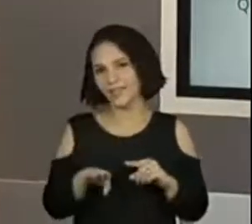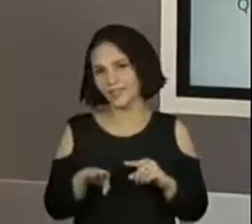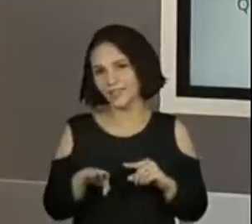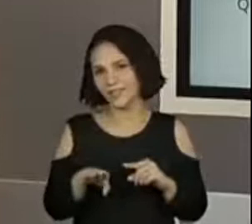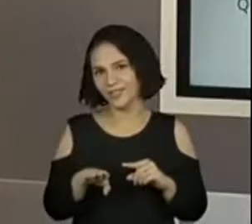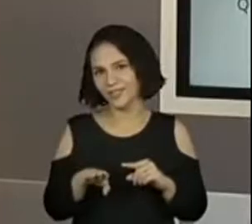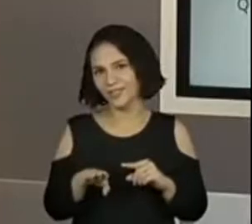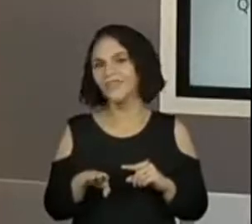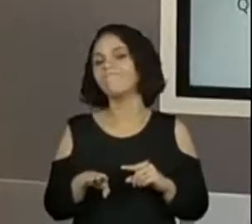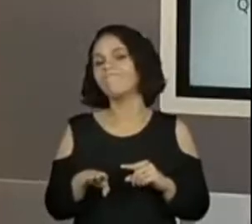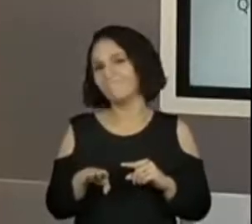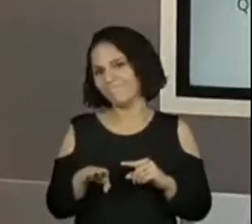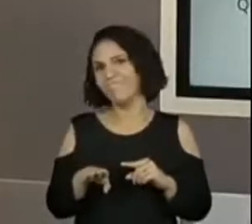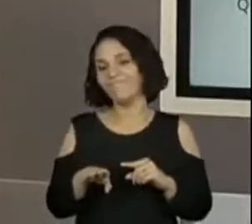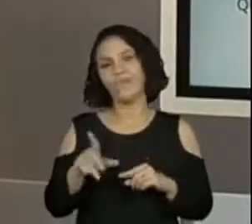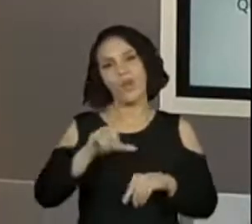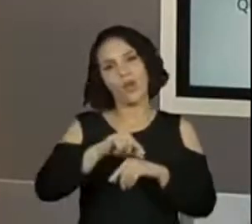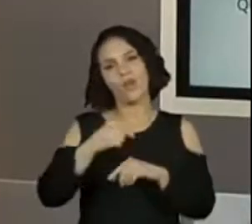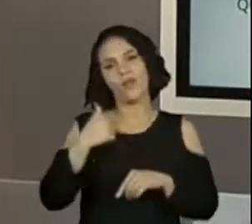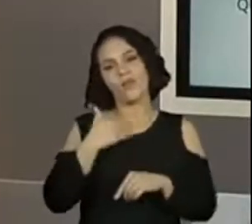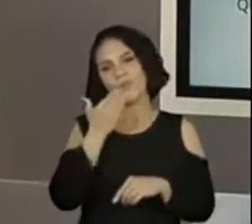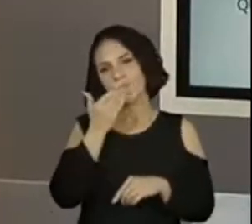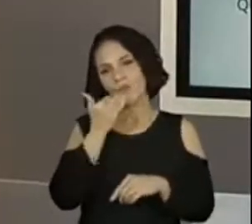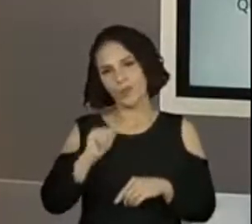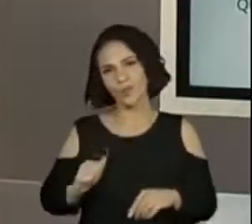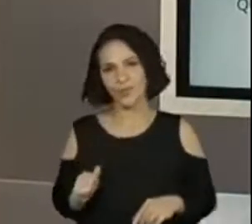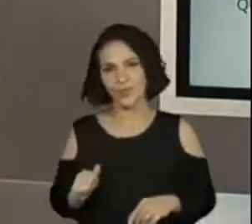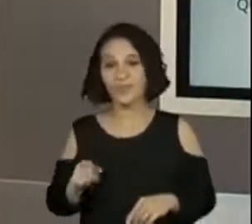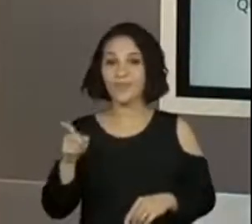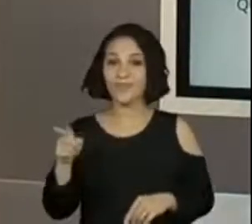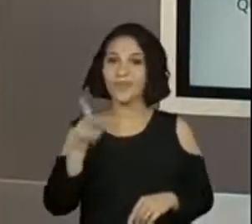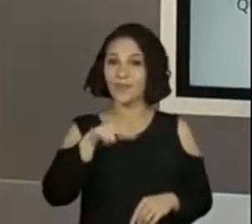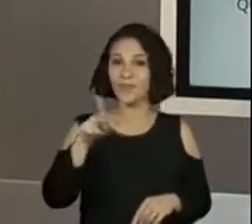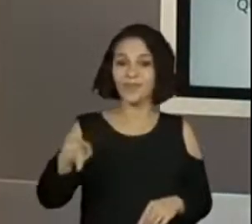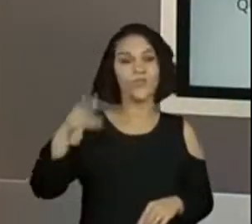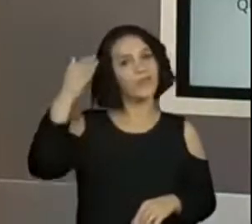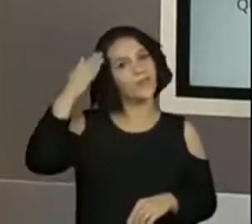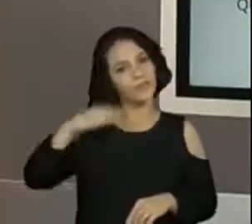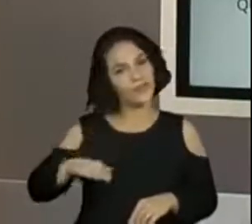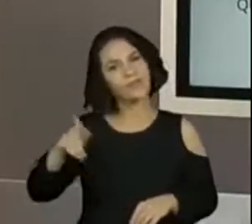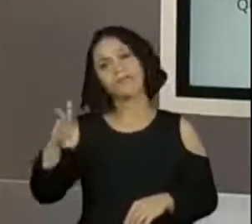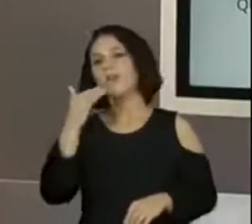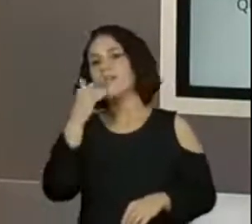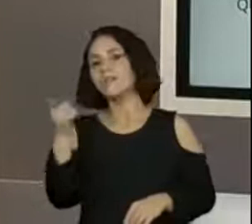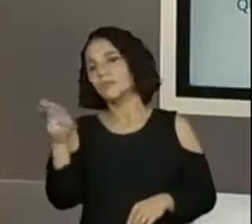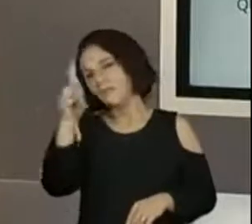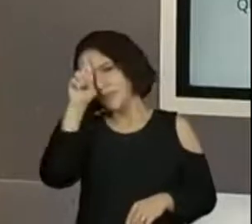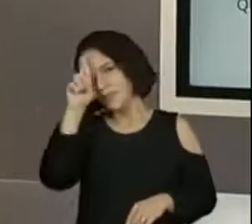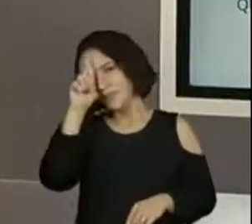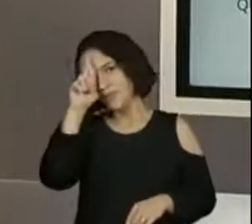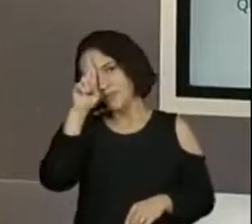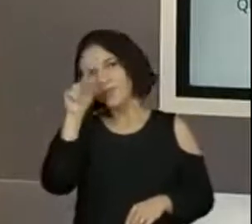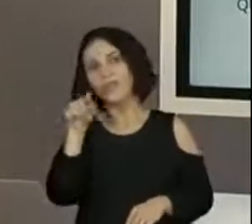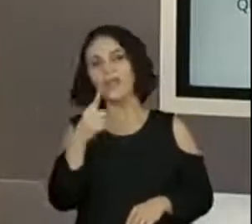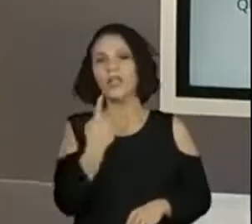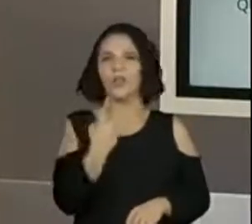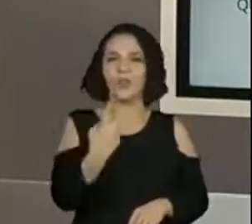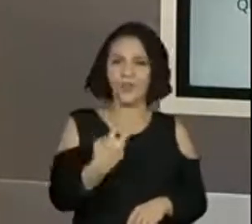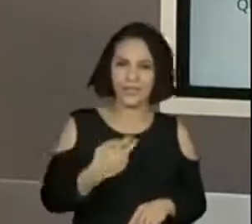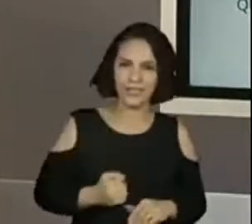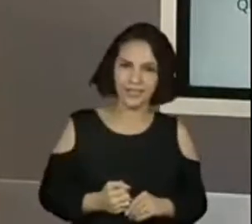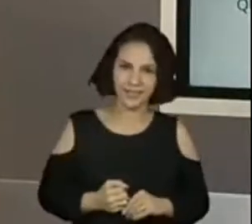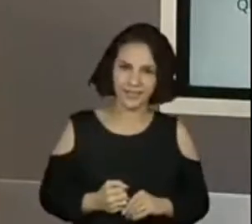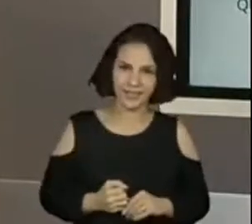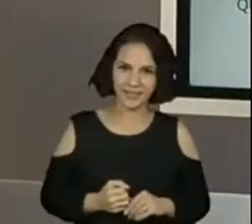1 hora da tarde. É a hora que eu almoço. E a professora Fran almoça meio-dia, que é 12